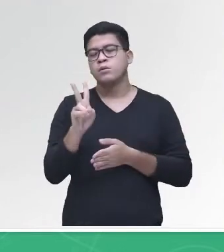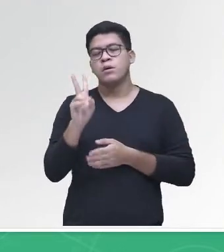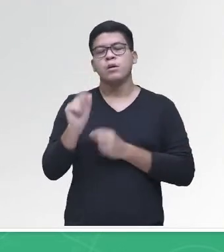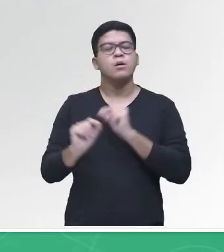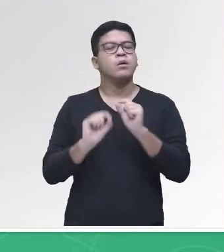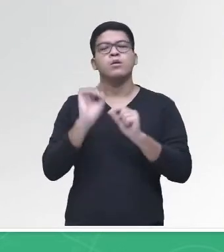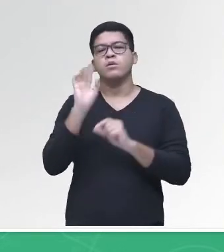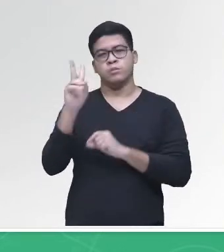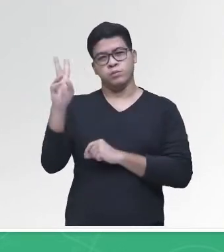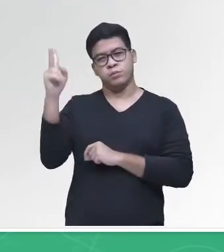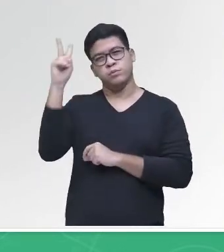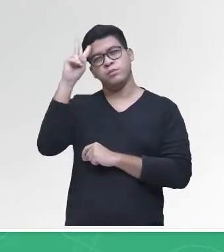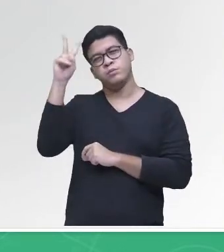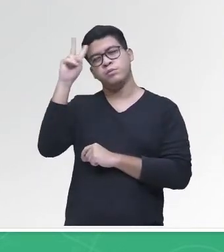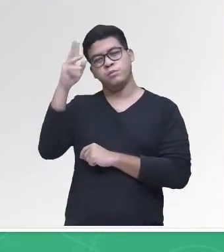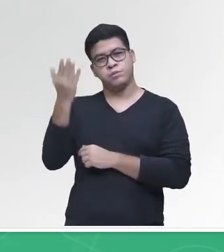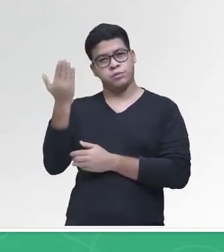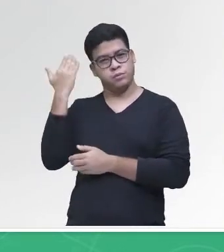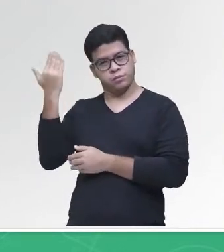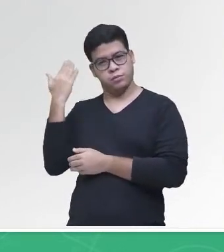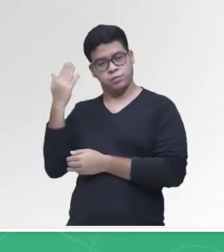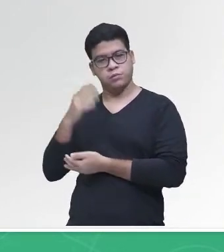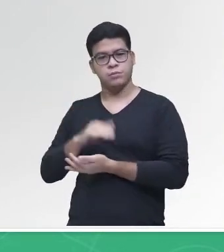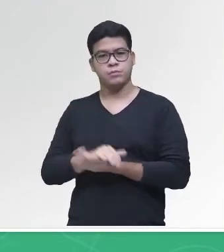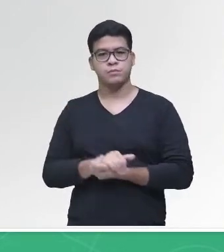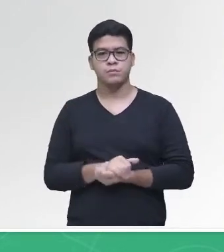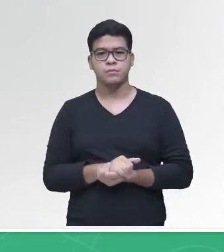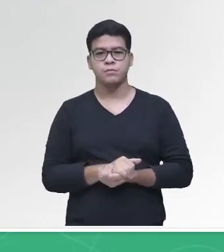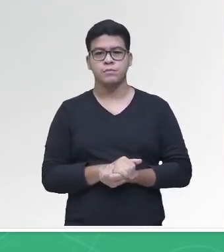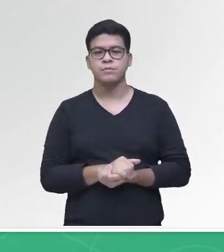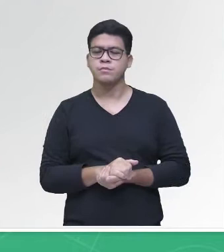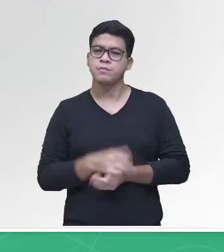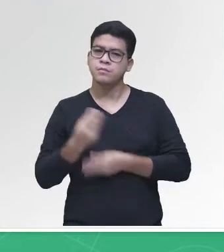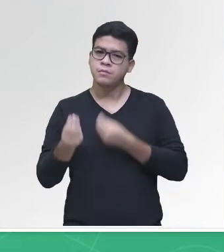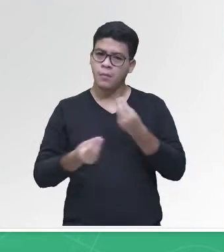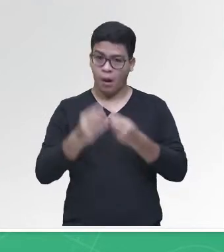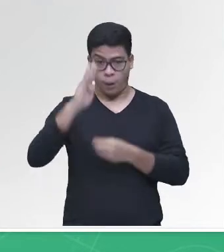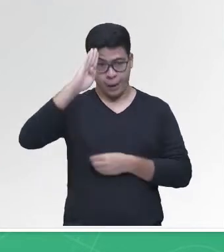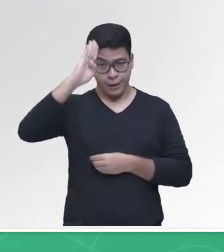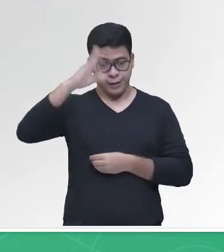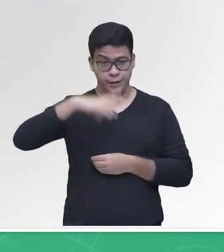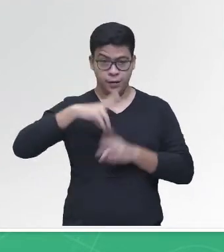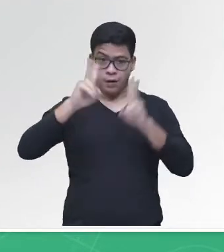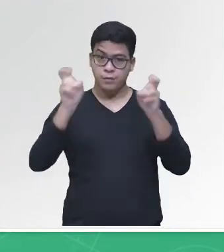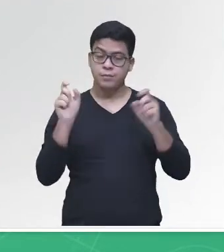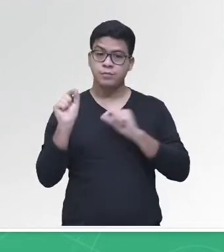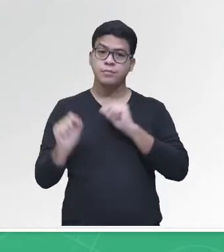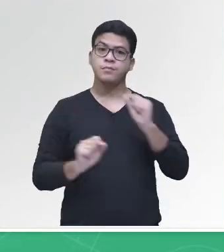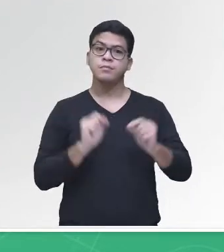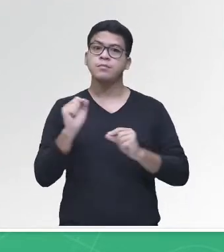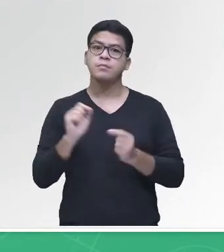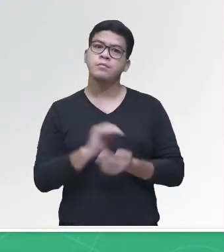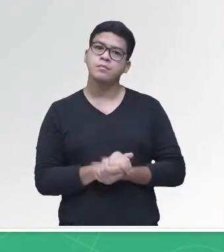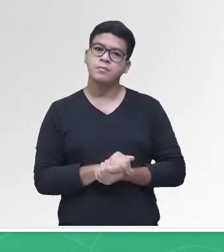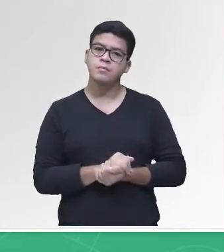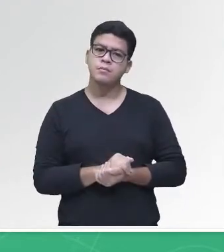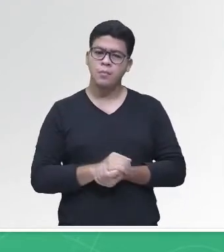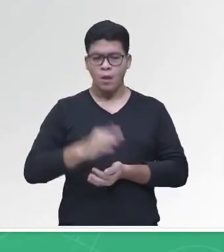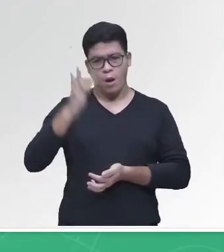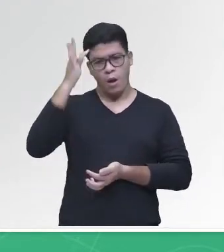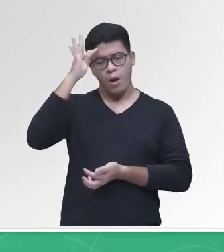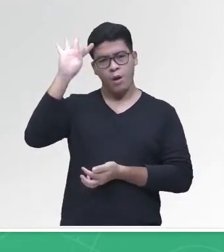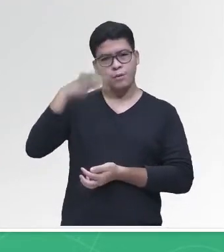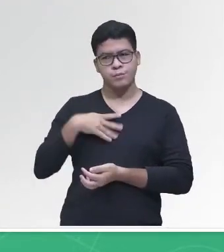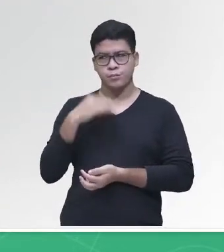que vocês já estudaram. E temos a principal atividade hoje é falar sobre os princípios